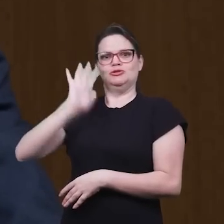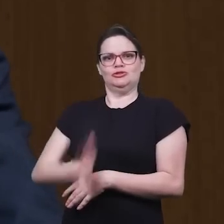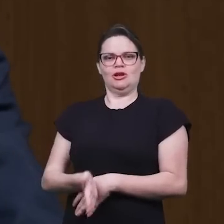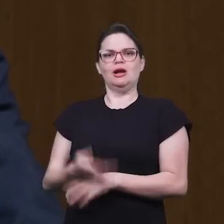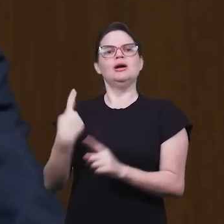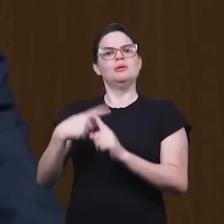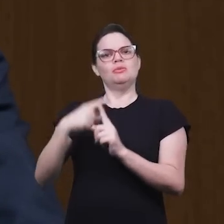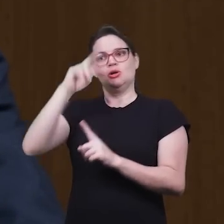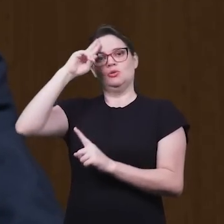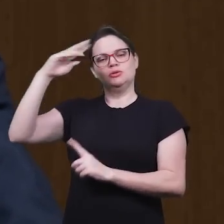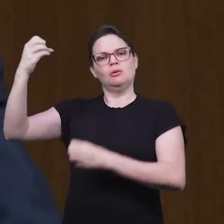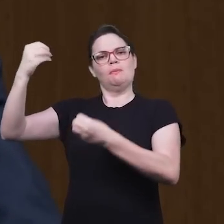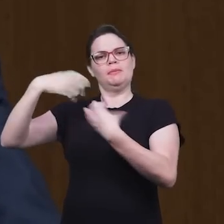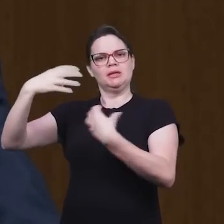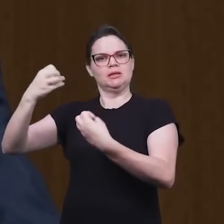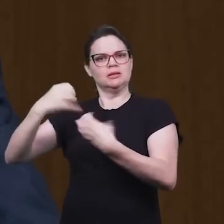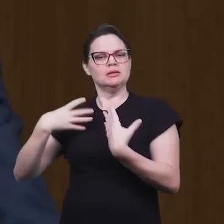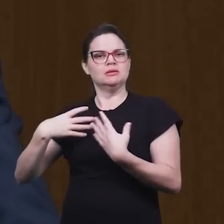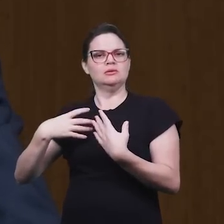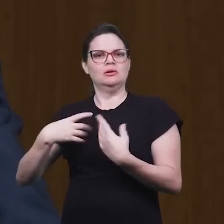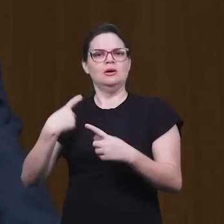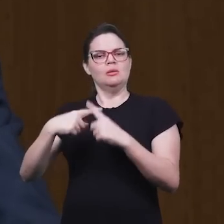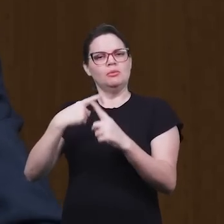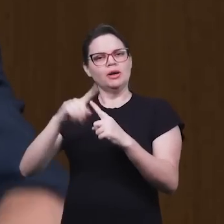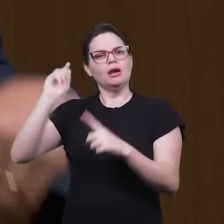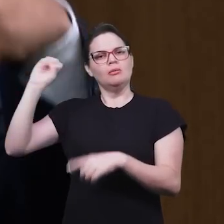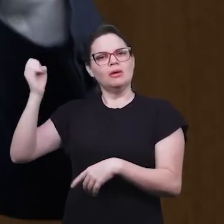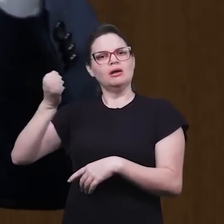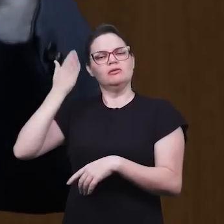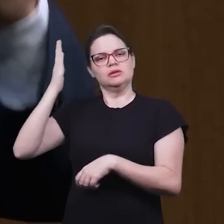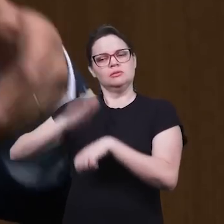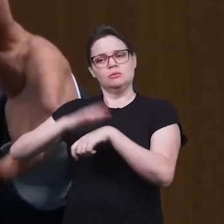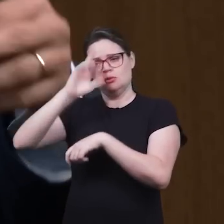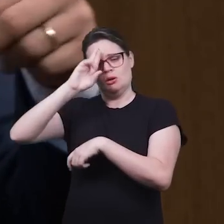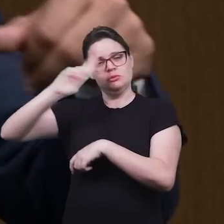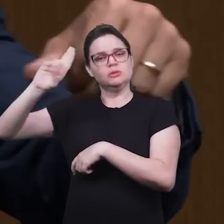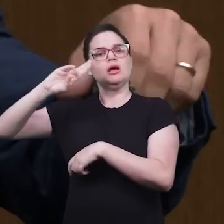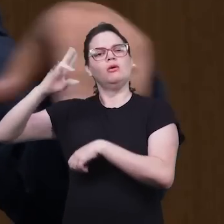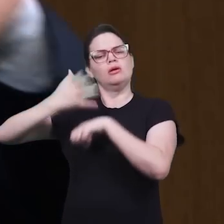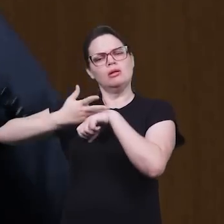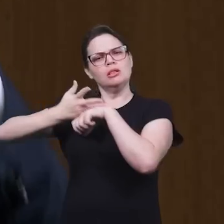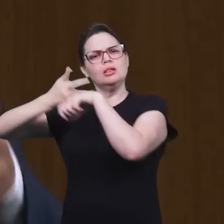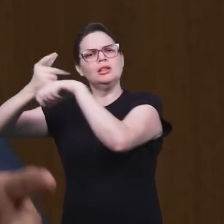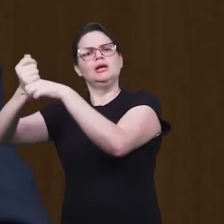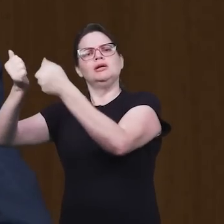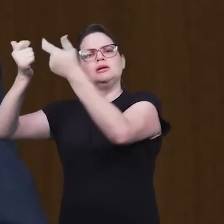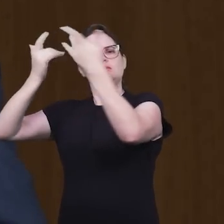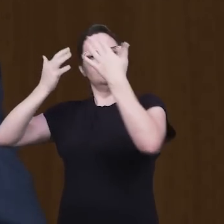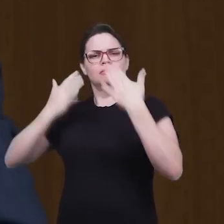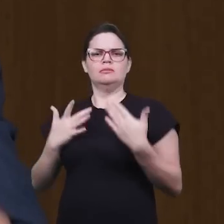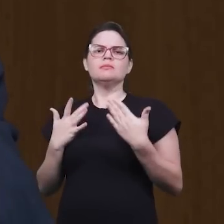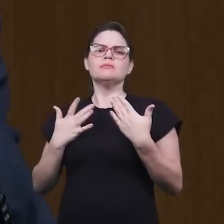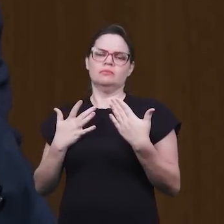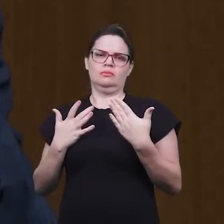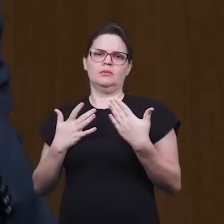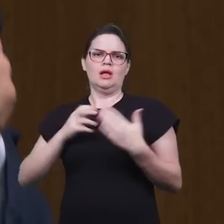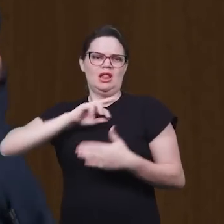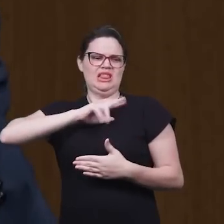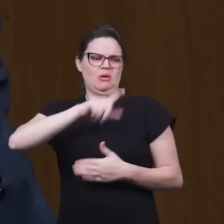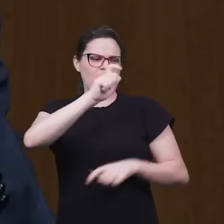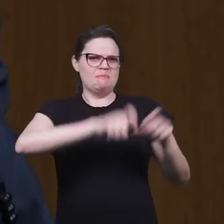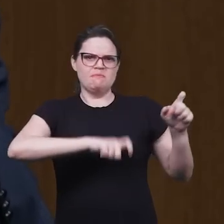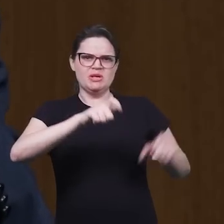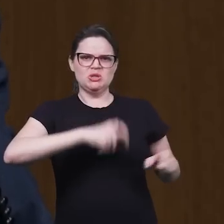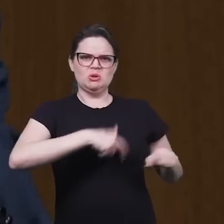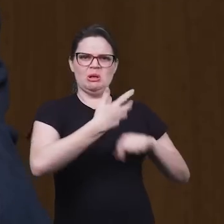você foi semeado por Deus, não é por uma teologia, não é por um pastor que te convenceu, não foi uma lavagem cerebral, foi uma obra